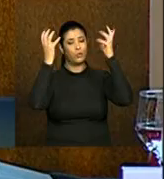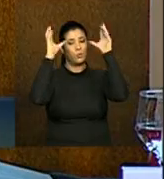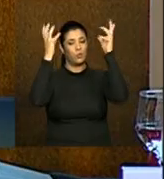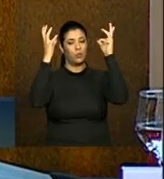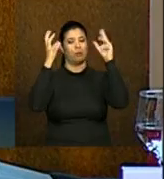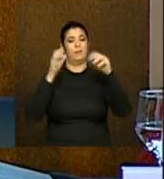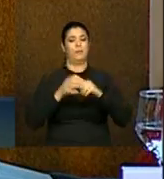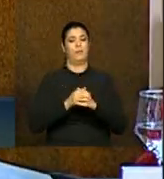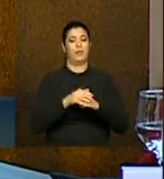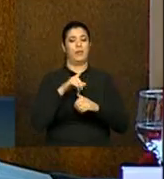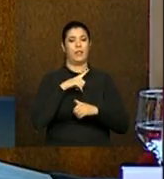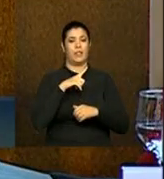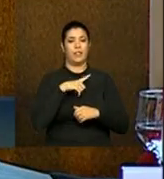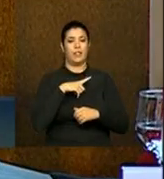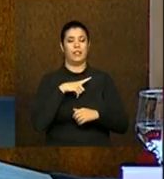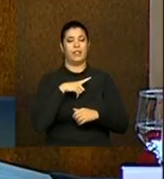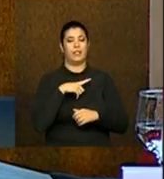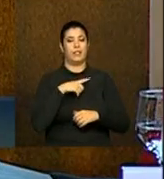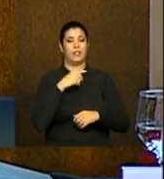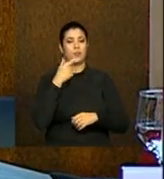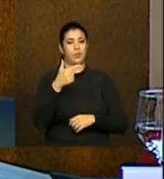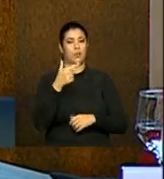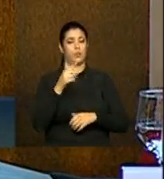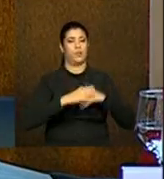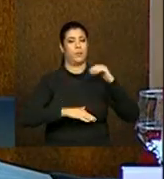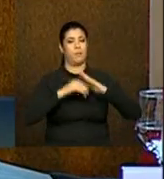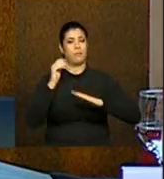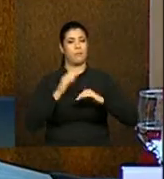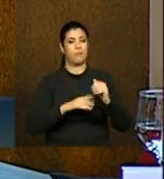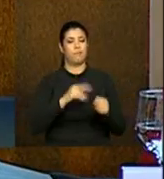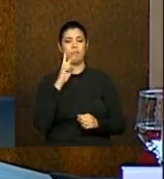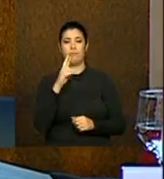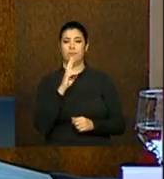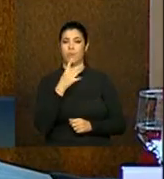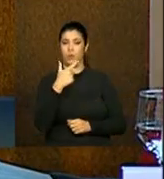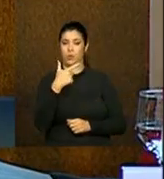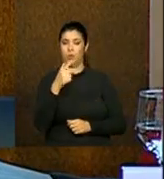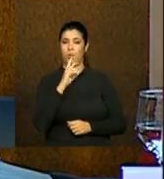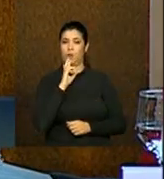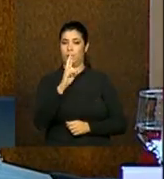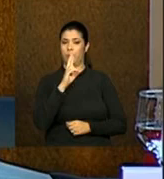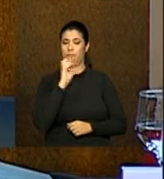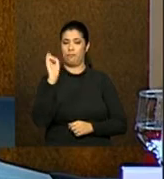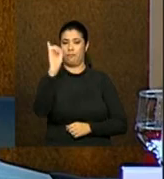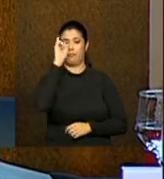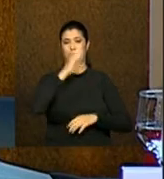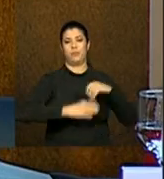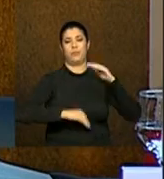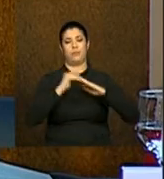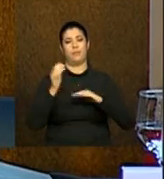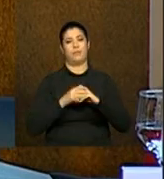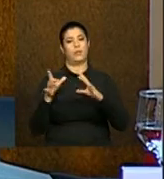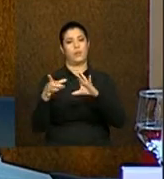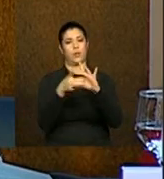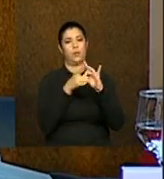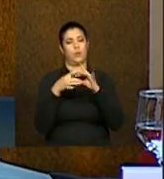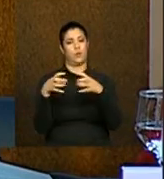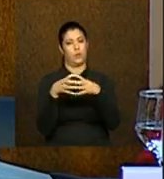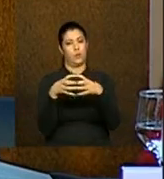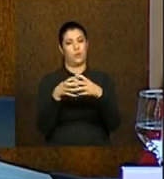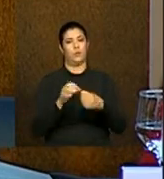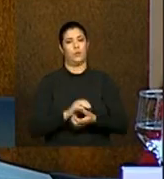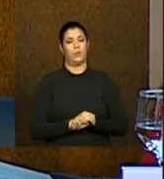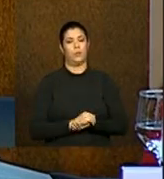senhores eh essas essas duas esses dois resultados tão importantes das nossas ações em conjunto.